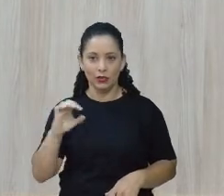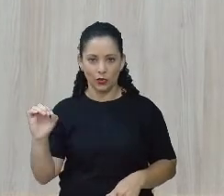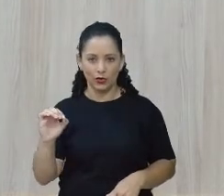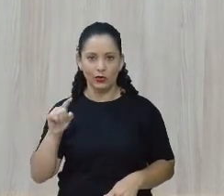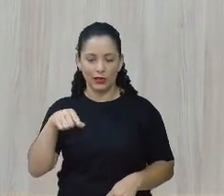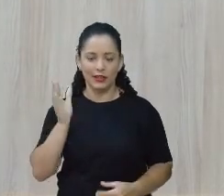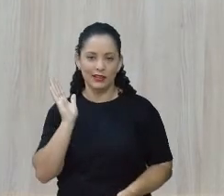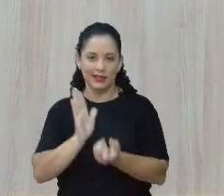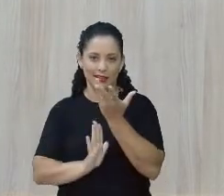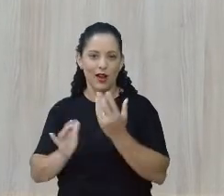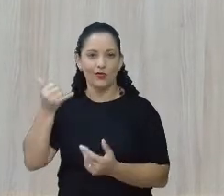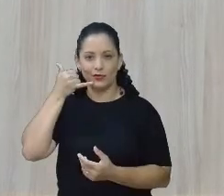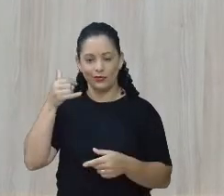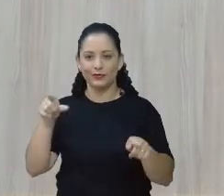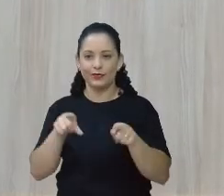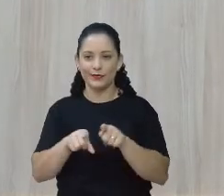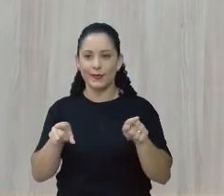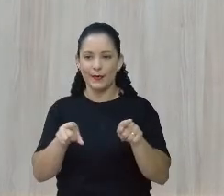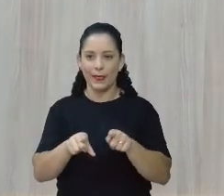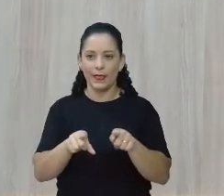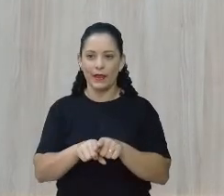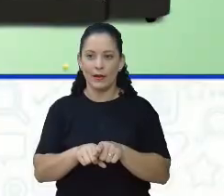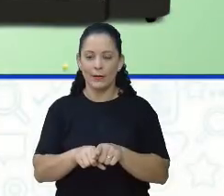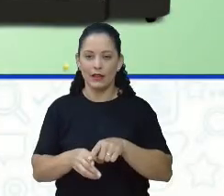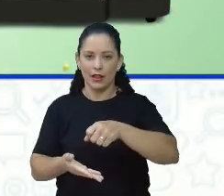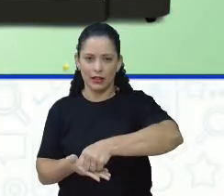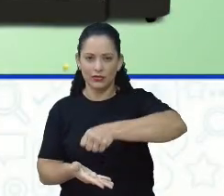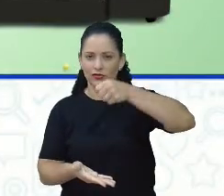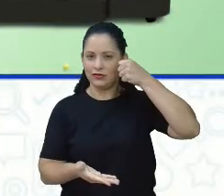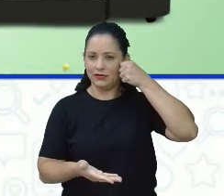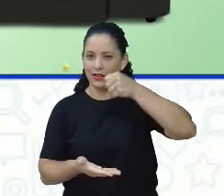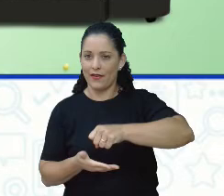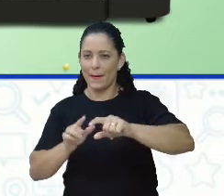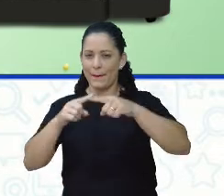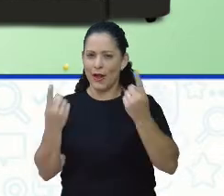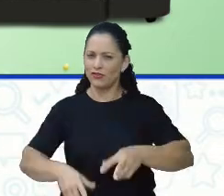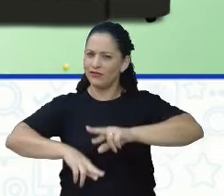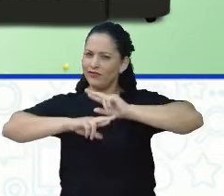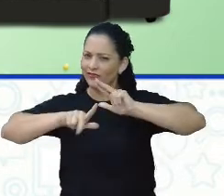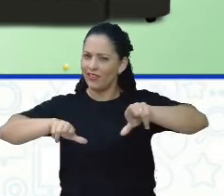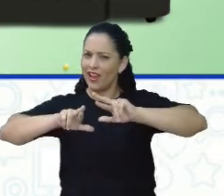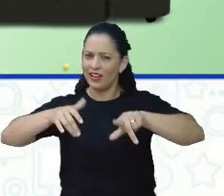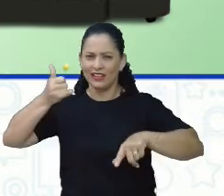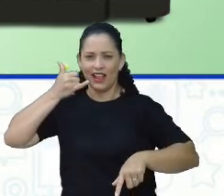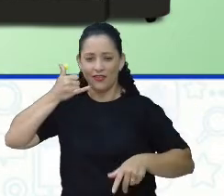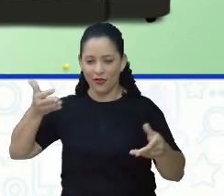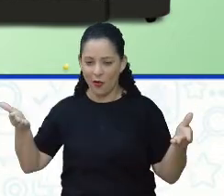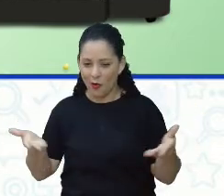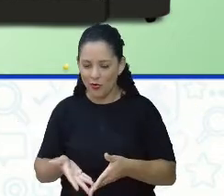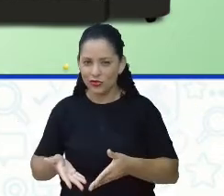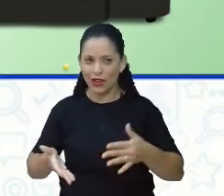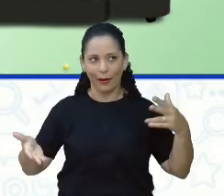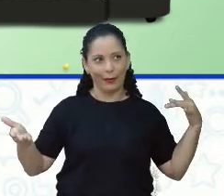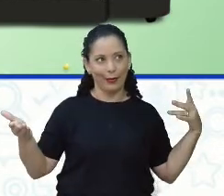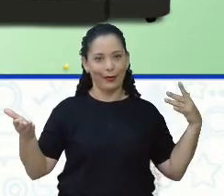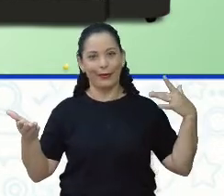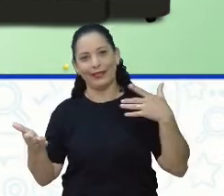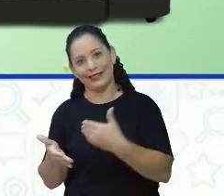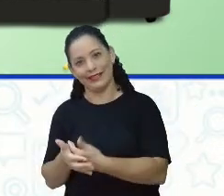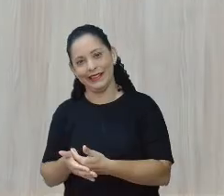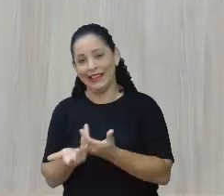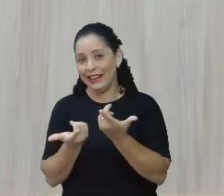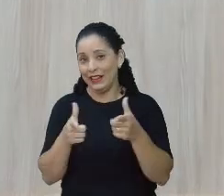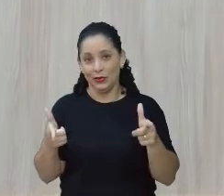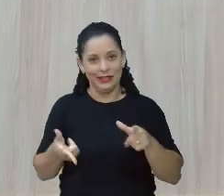telefone, tá certo? Mas o telefone era bem diferente do que a gente conhece nos dias de hoje, né? Para começar, ele não